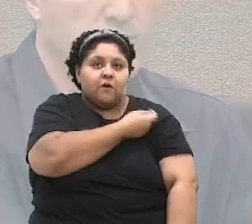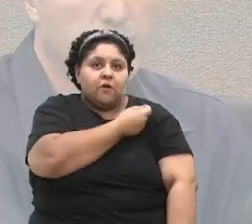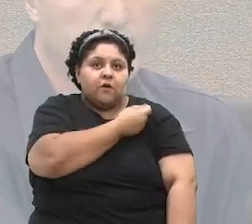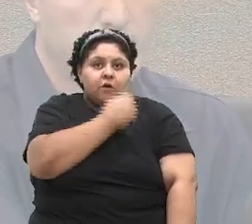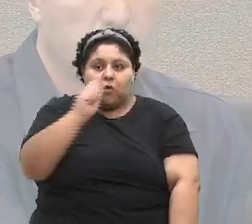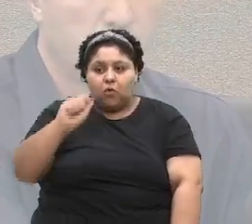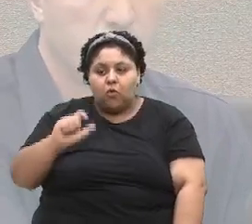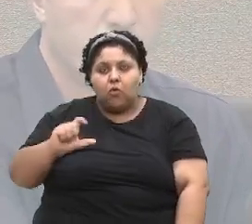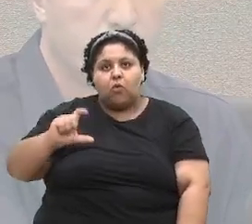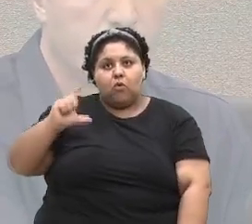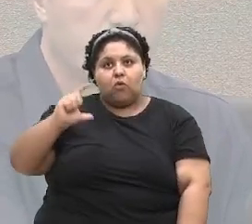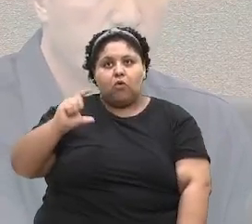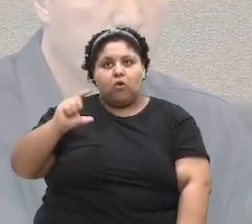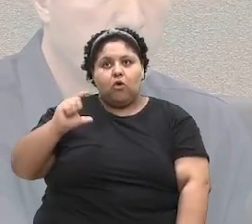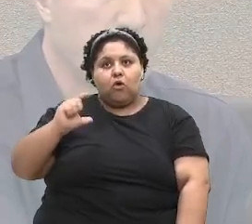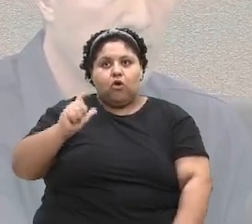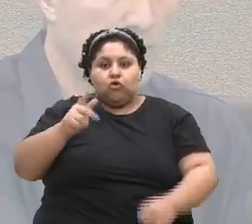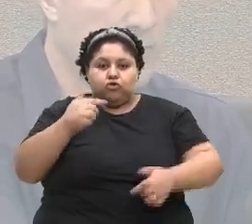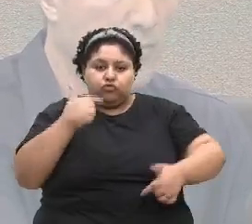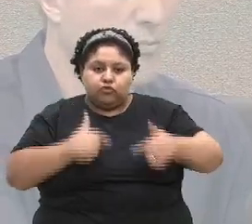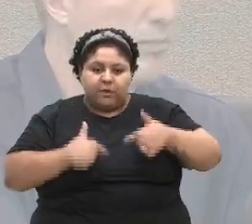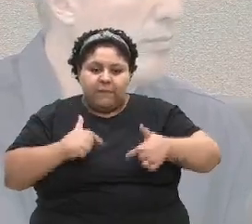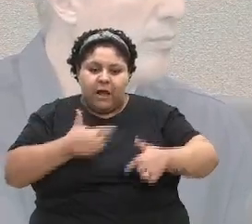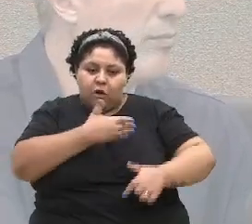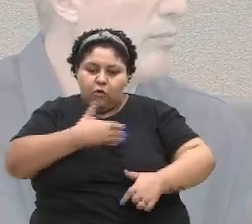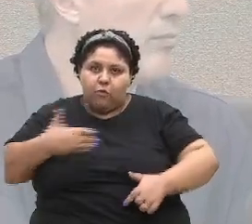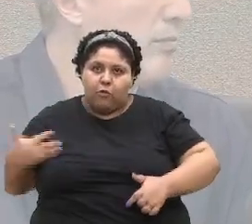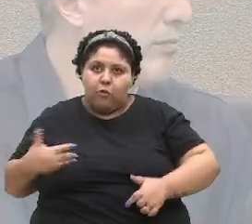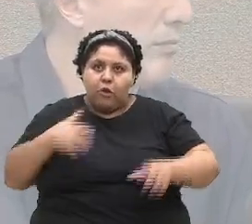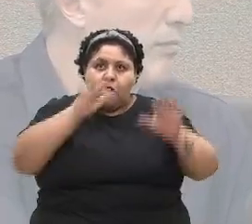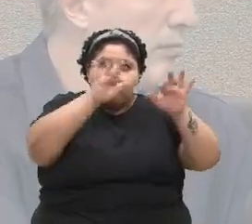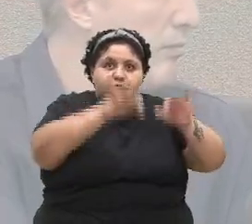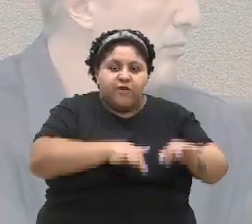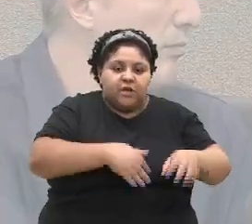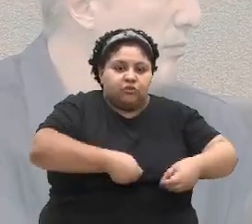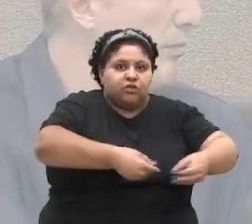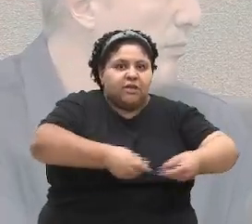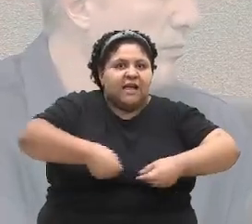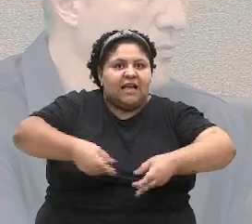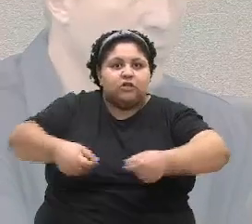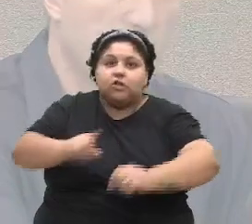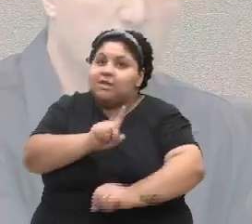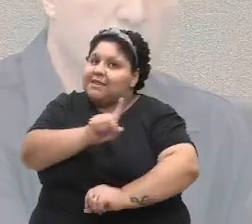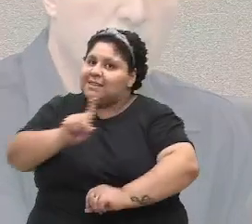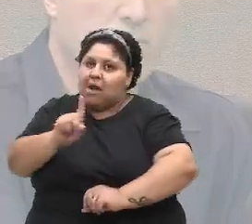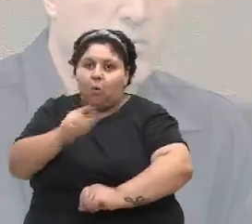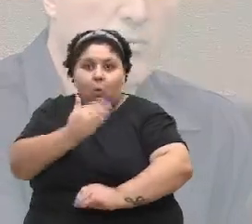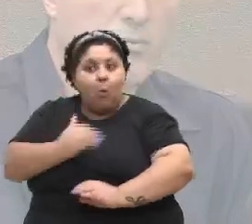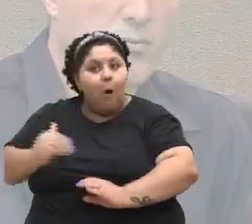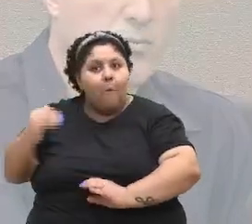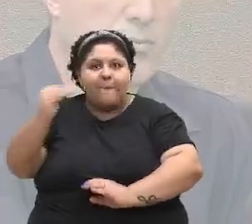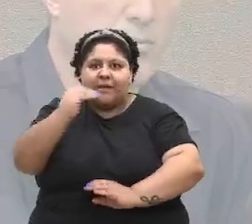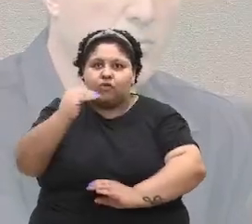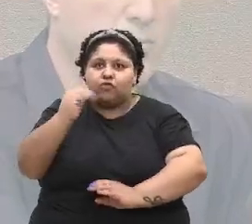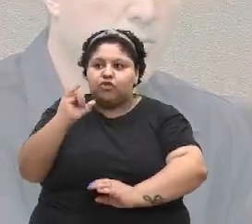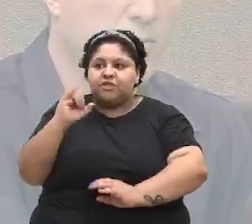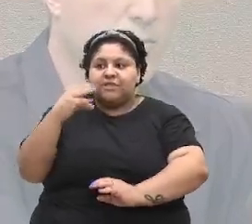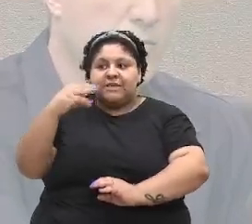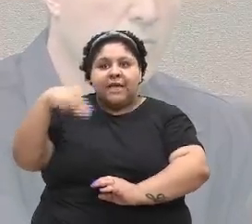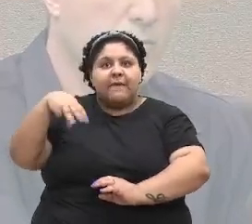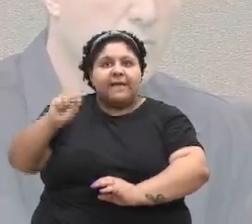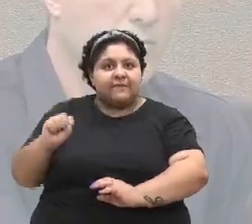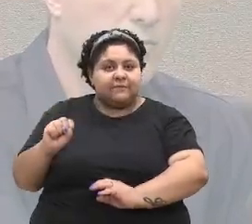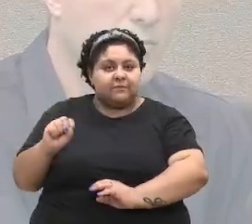da eficiência da máquina pública e o corte de gastos, e não, novamente, o aumento de impostos.